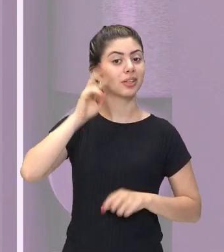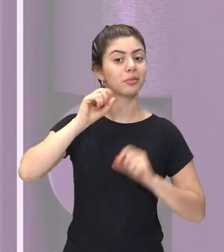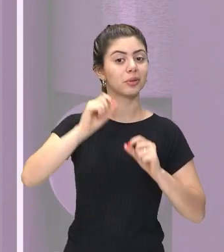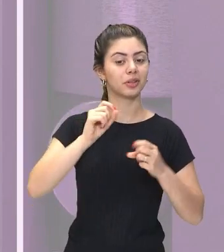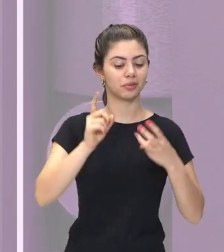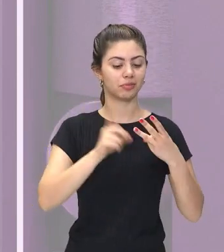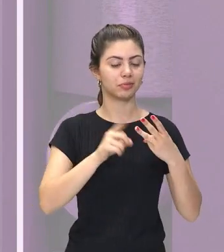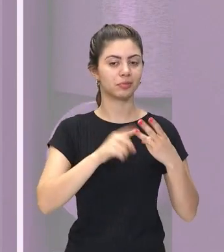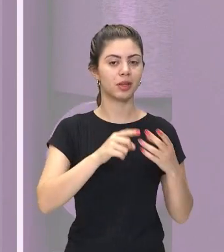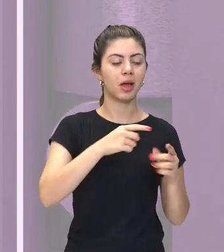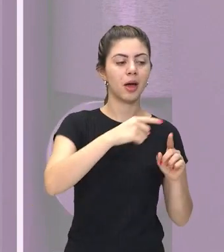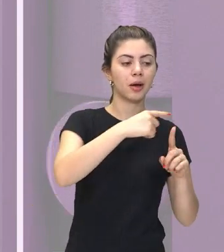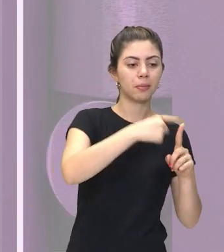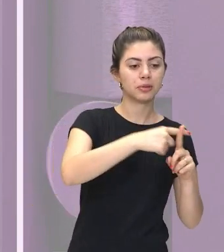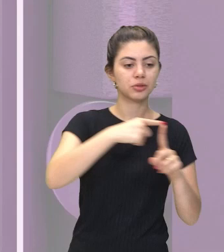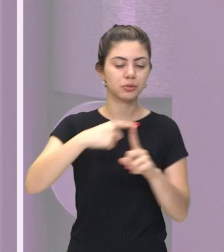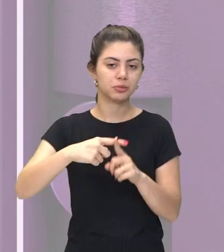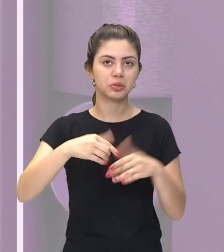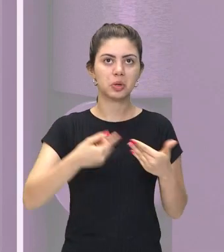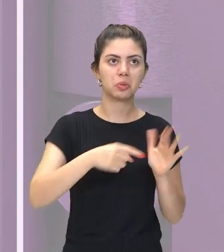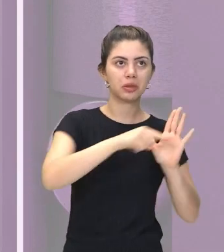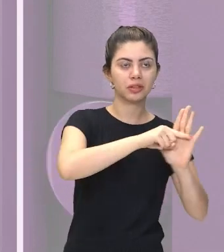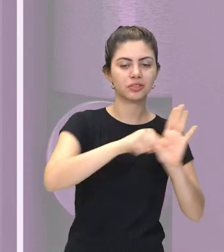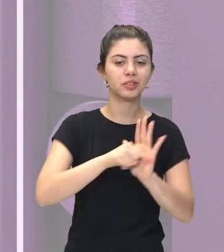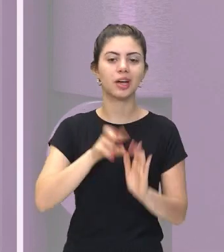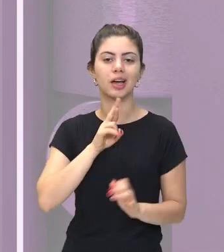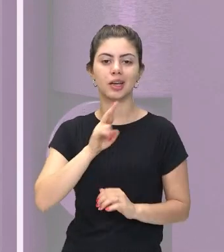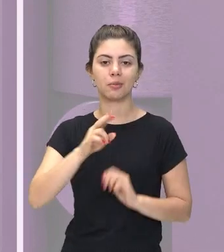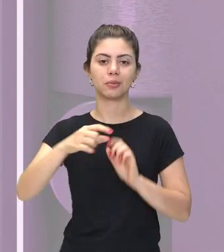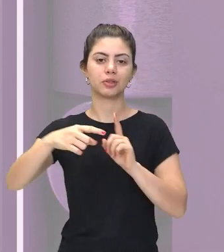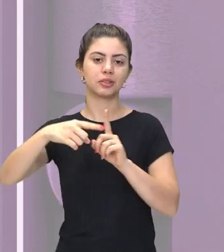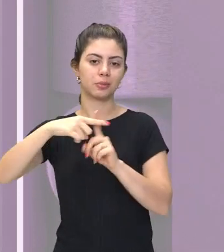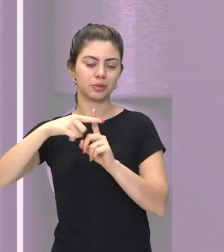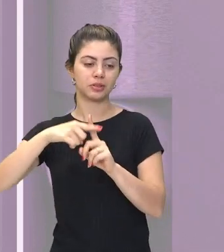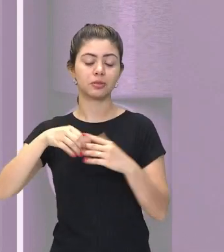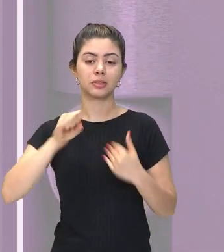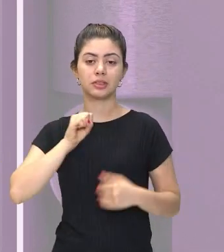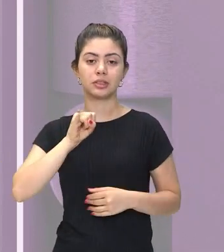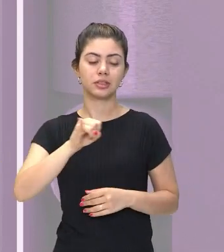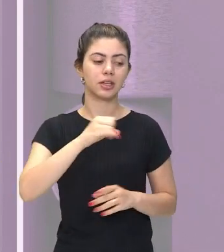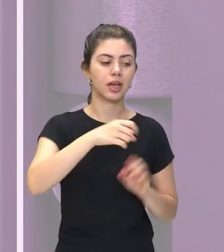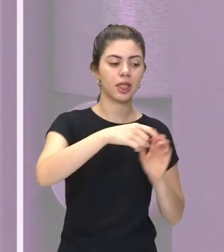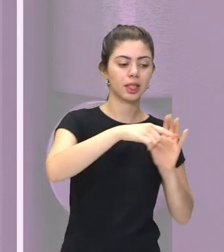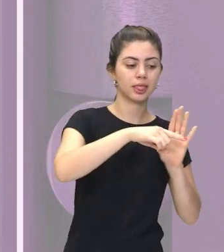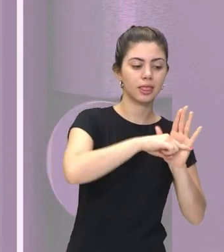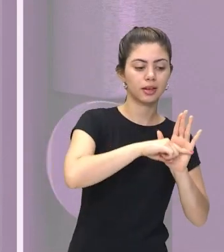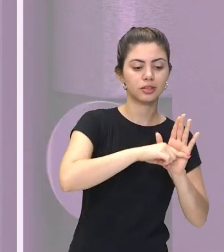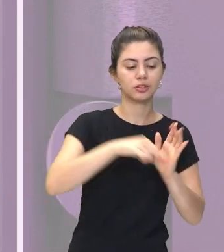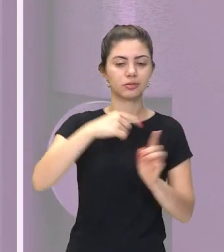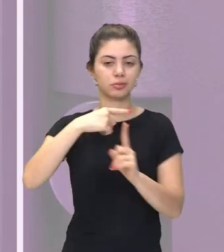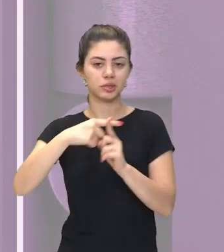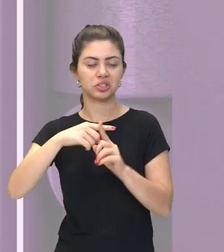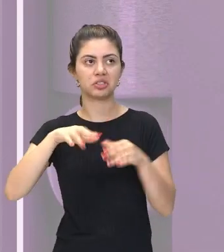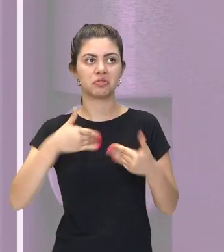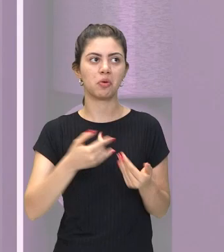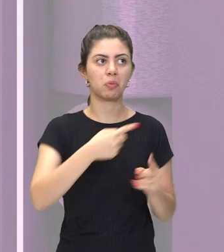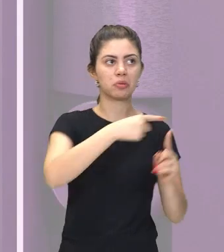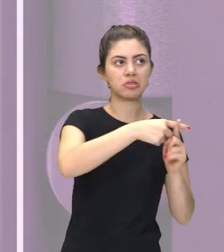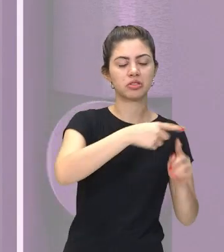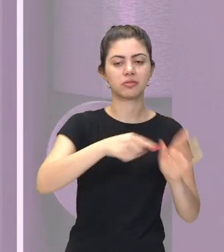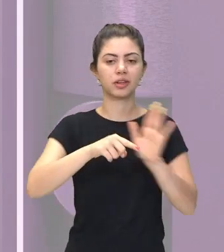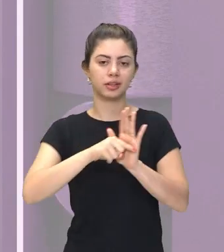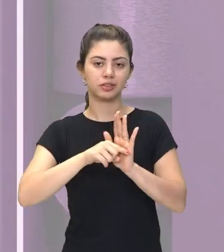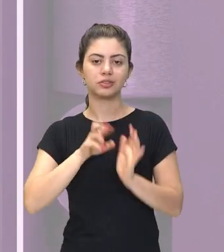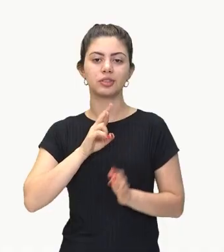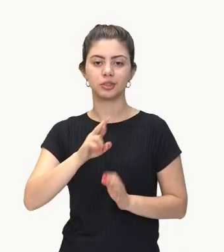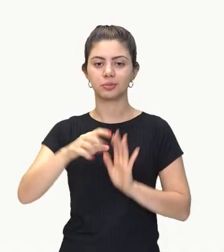positivo, sinais diferentes dá negativo. Tudo bem? Mas, como matemática é muita